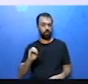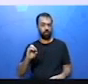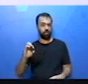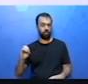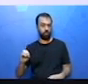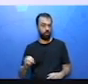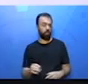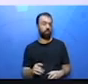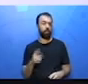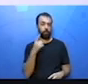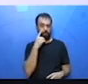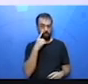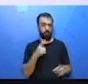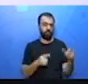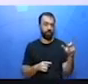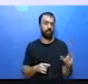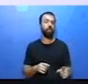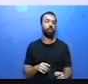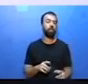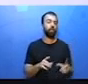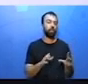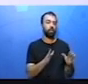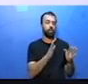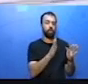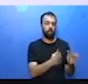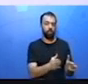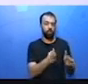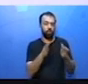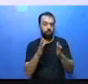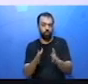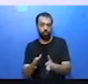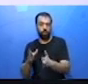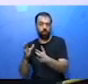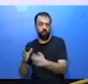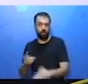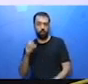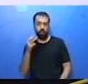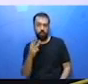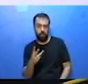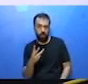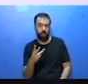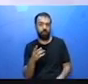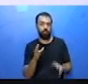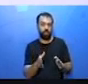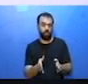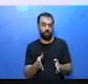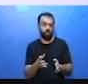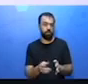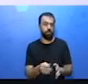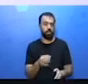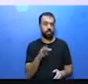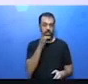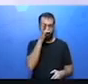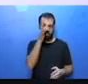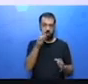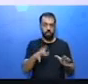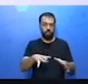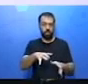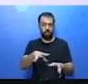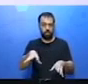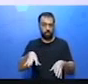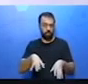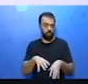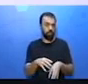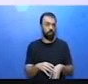3, ó, 3 partes, eu vou pegar esse 200 e fazer vezes 3. Então, 200 vezes